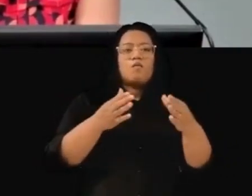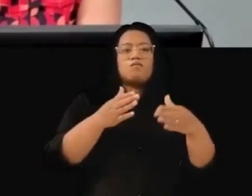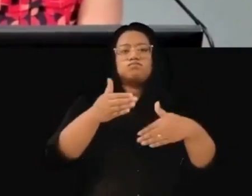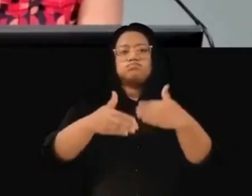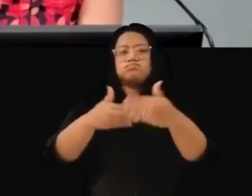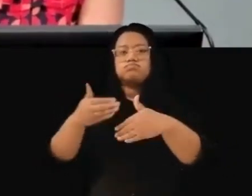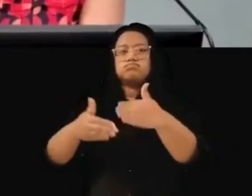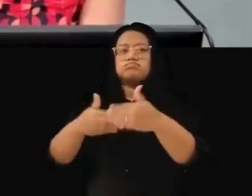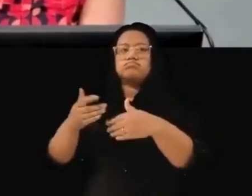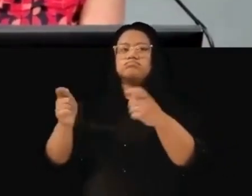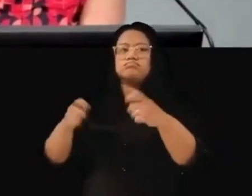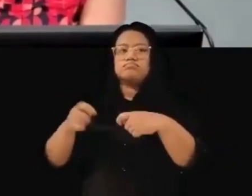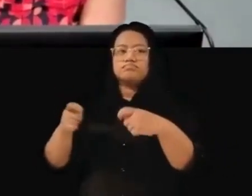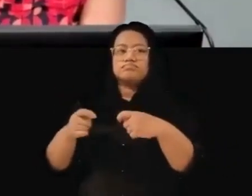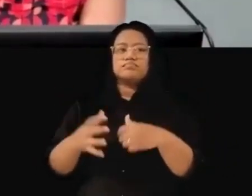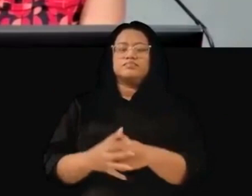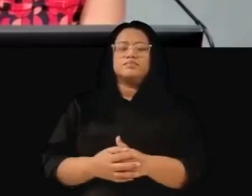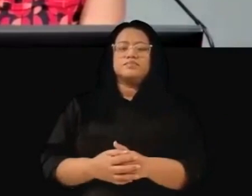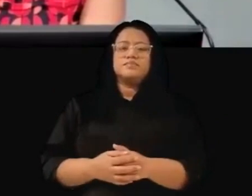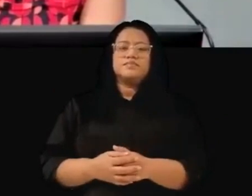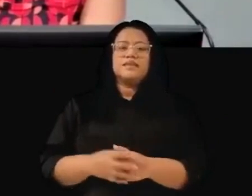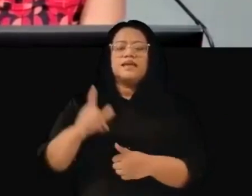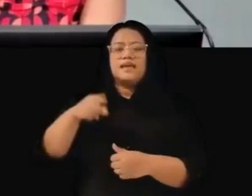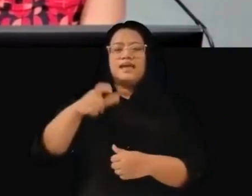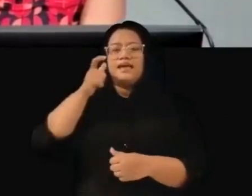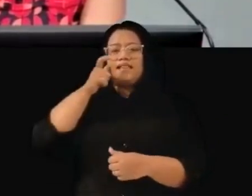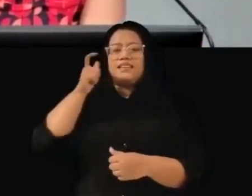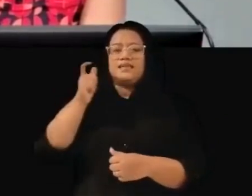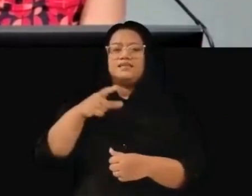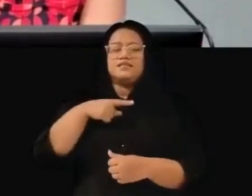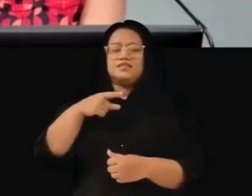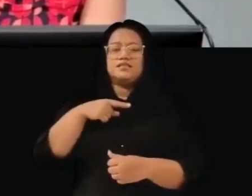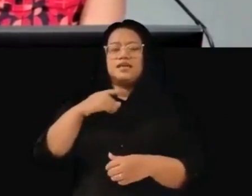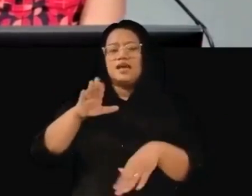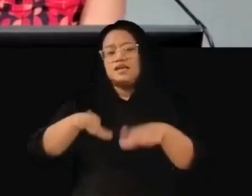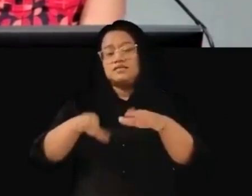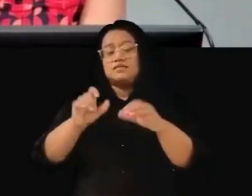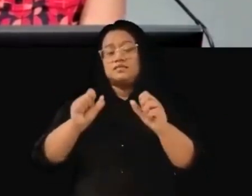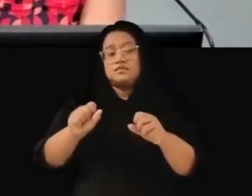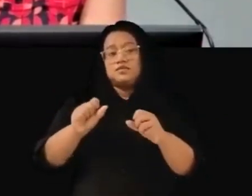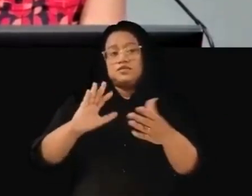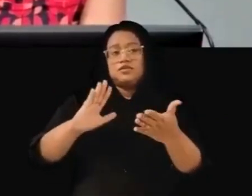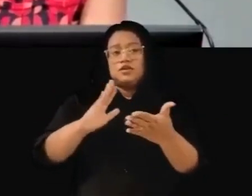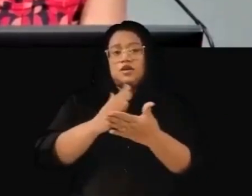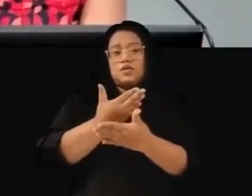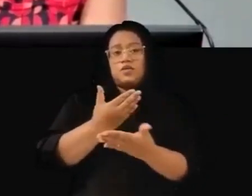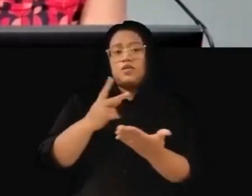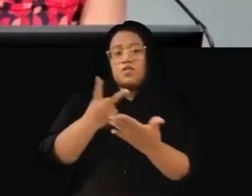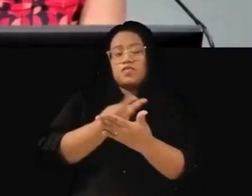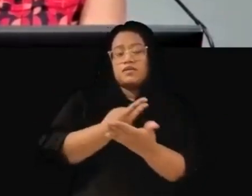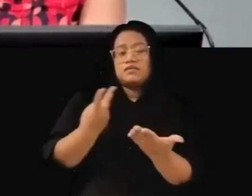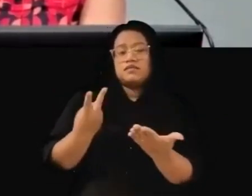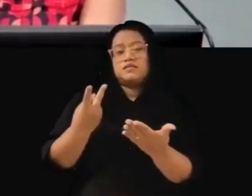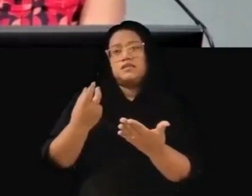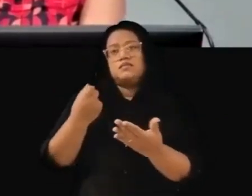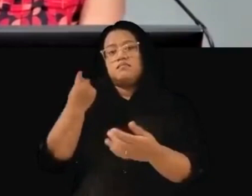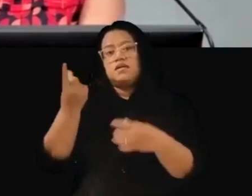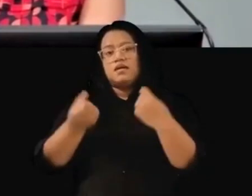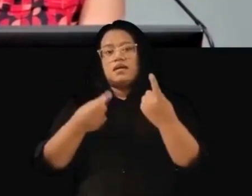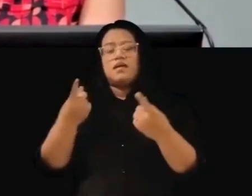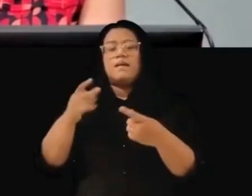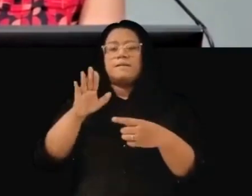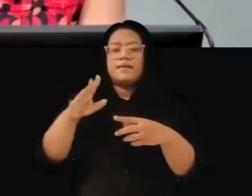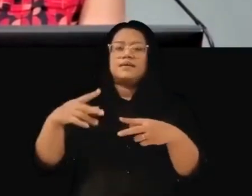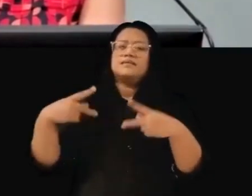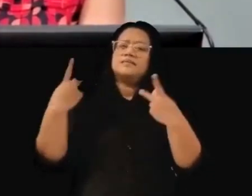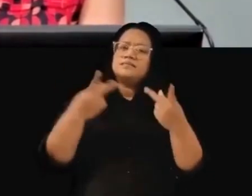muito interessante, né, e talvez, não sei, talvez isso possa ocorrer já uma situação ou outra, mas ter como uma prática, né, fazer uma